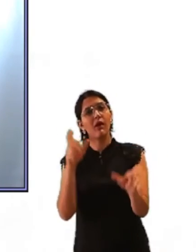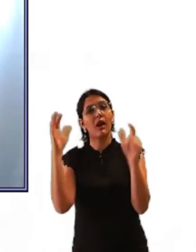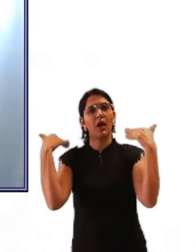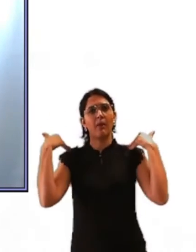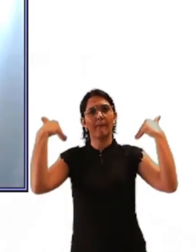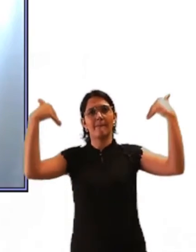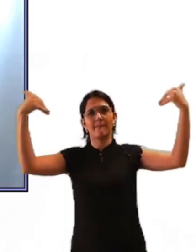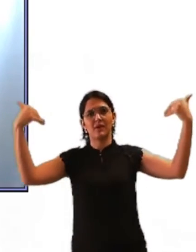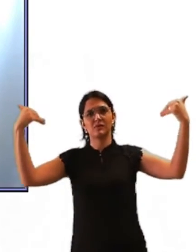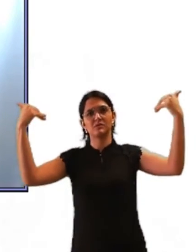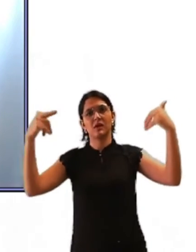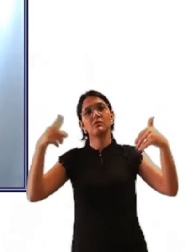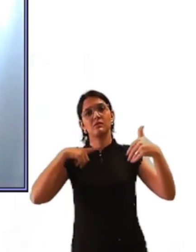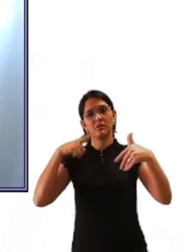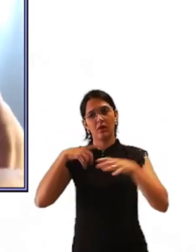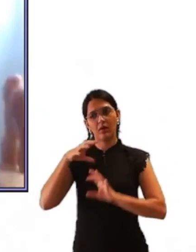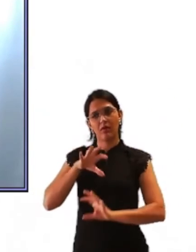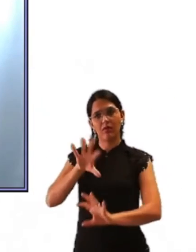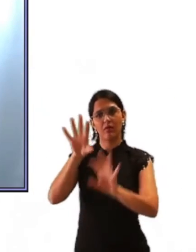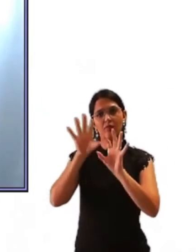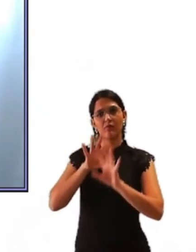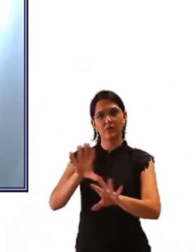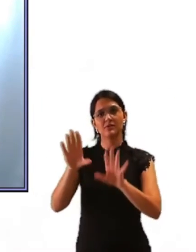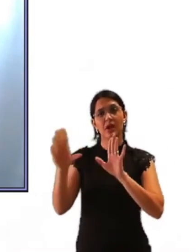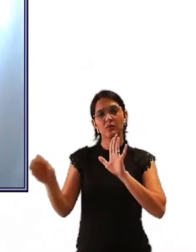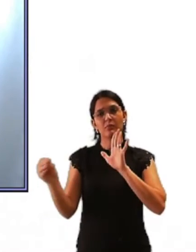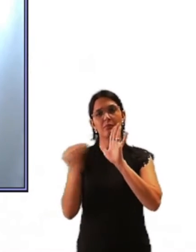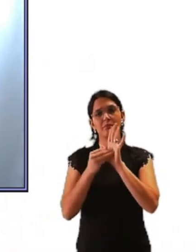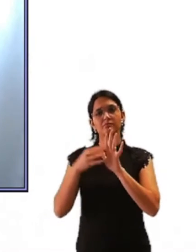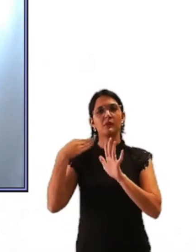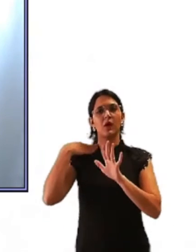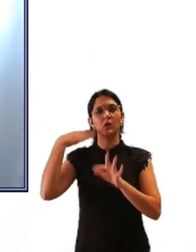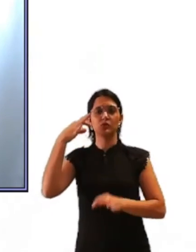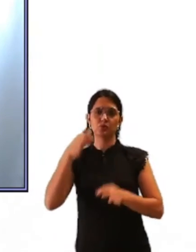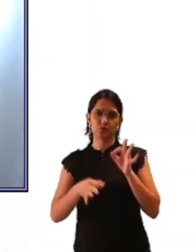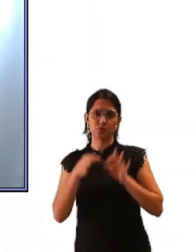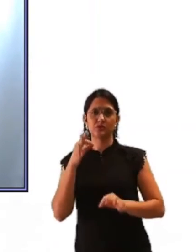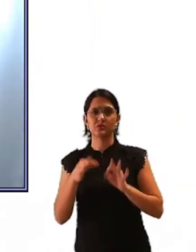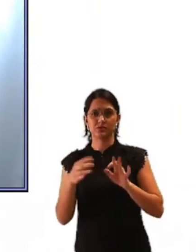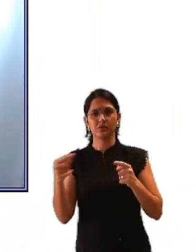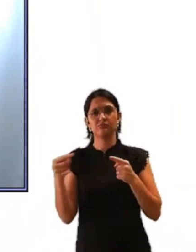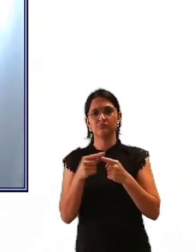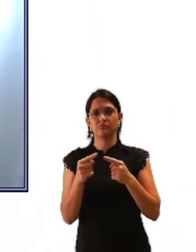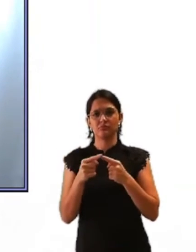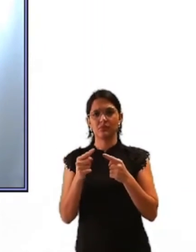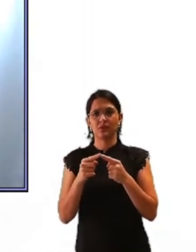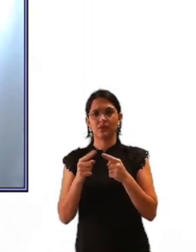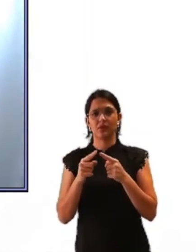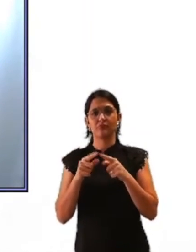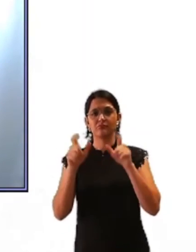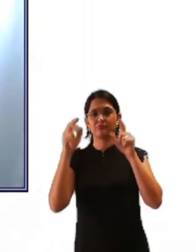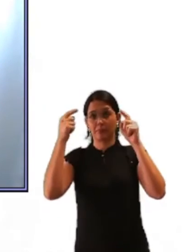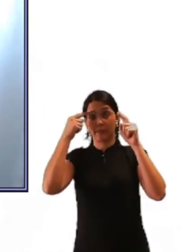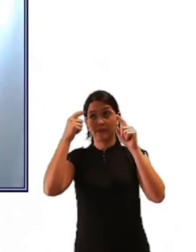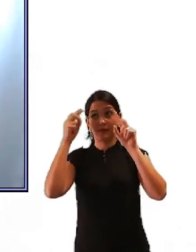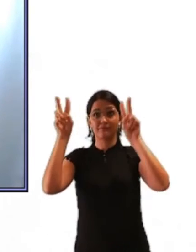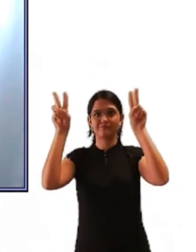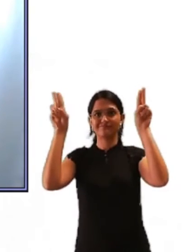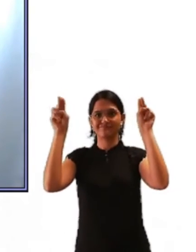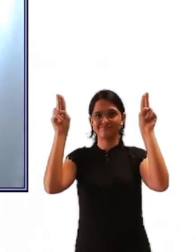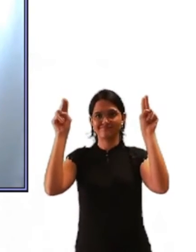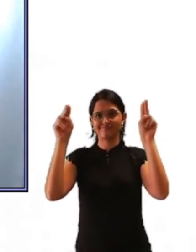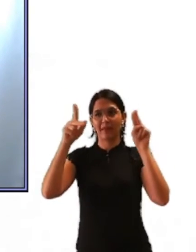justiça em uma sociedade? Padrão de justiça aí foi colocado entre aspas, né, diante da problemática do conceito de justiça.